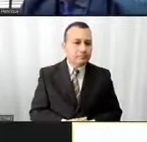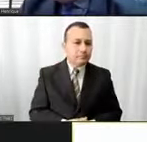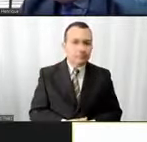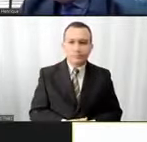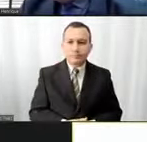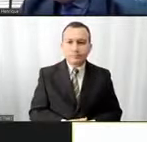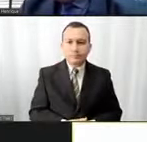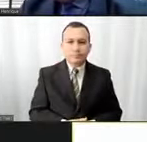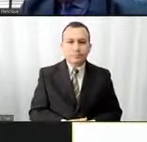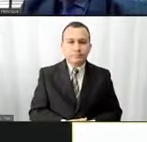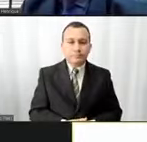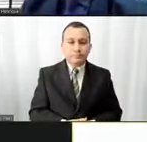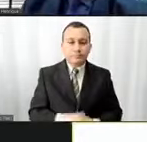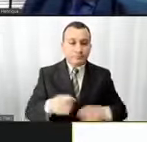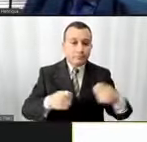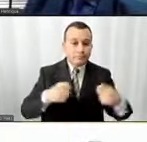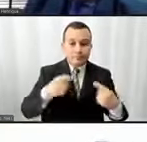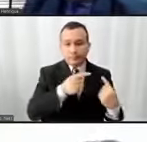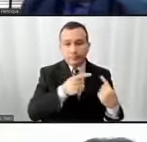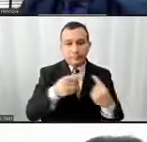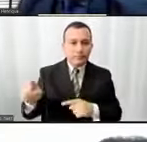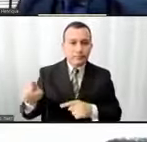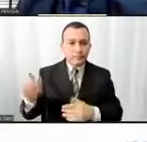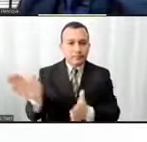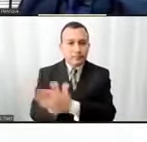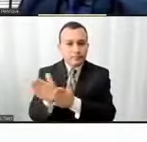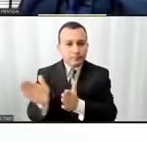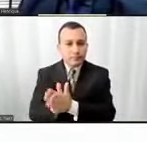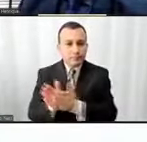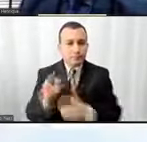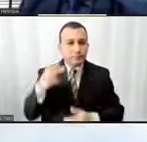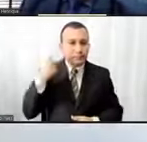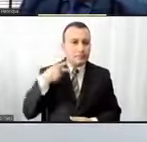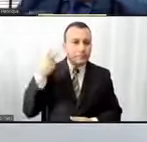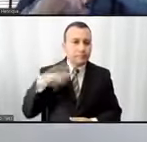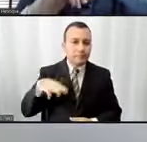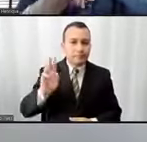A guerra é contra os pobres. Vereador Wilson, quero, quero.